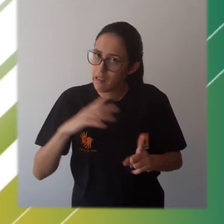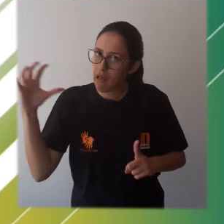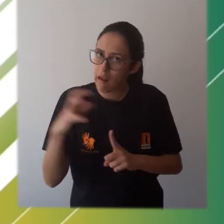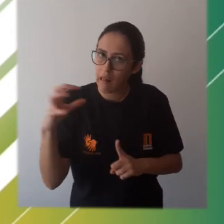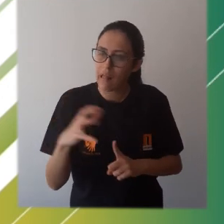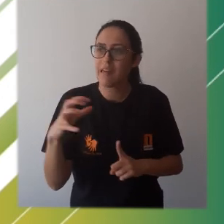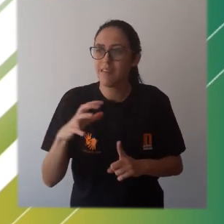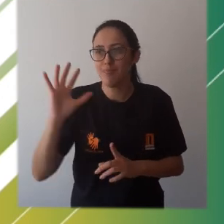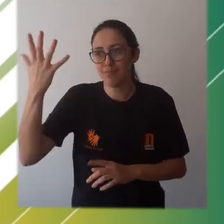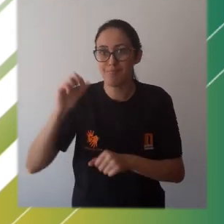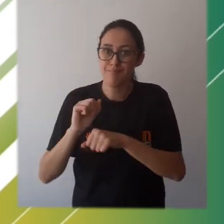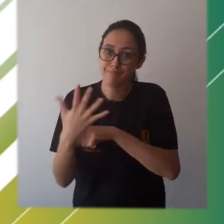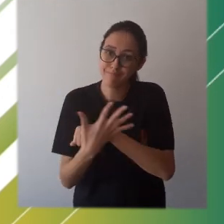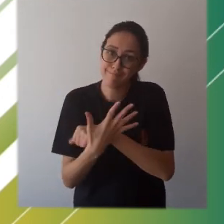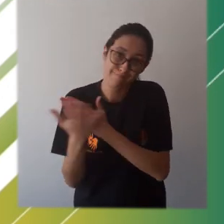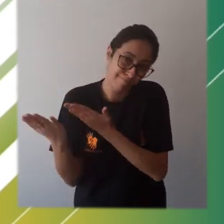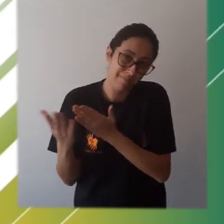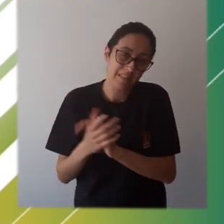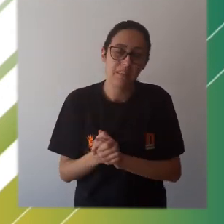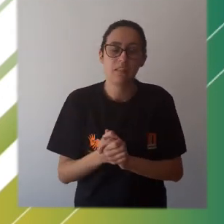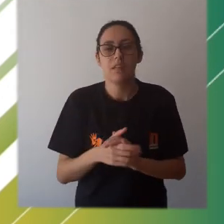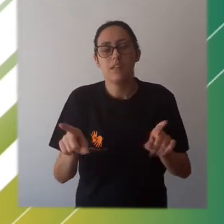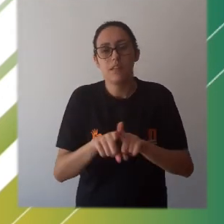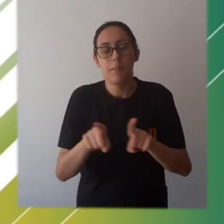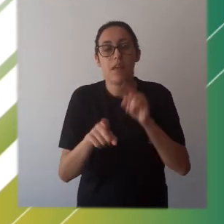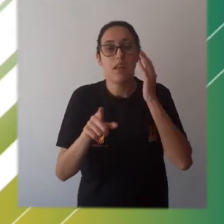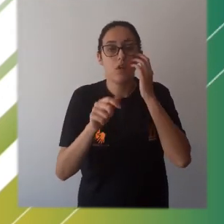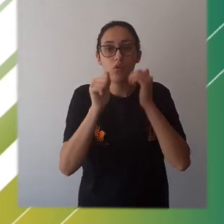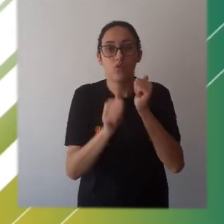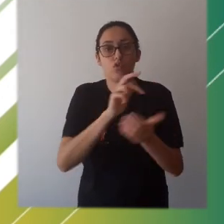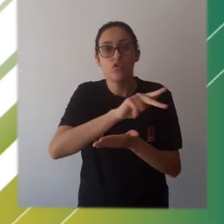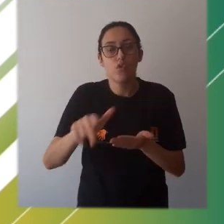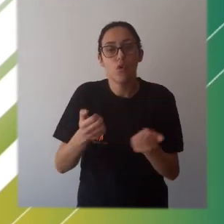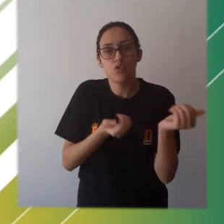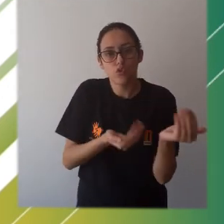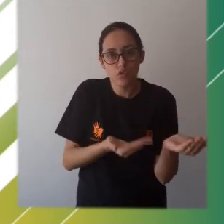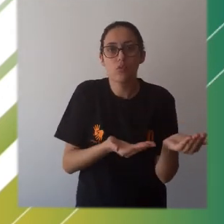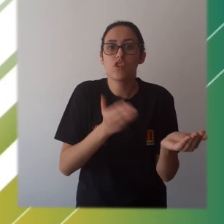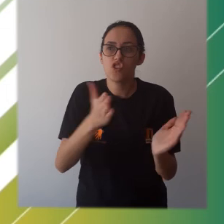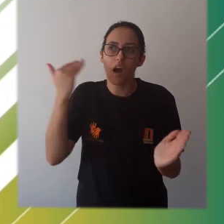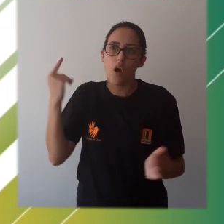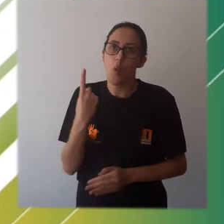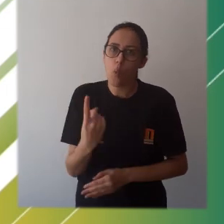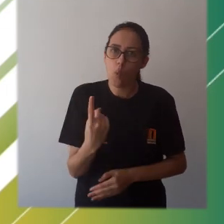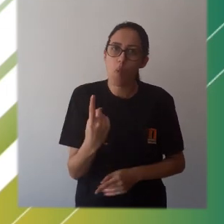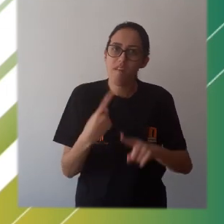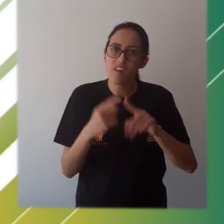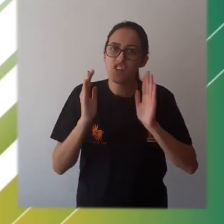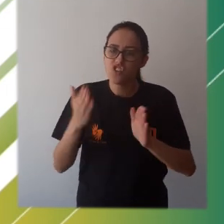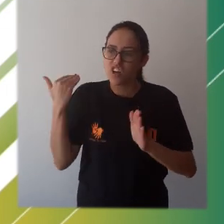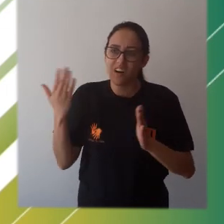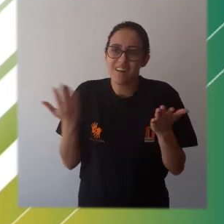muito grande, né? Tem uma história muito grande nisso. Os Jogos da Juventude ficamos somente com um evento, na fase final